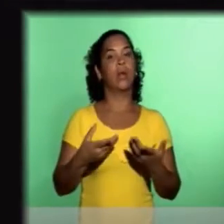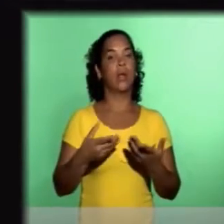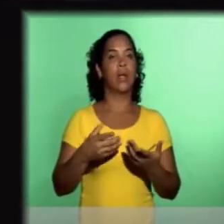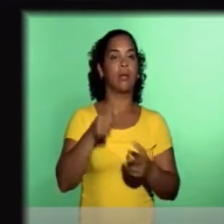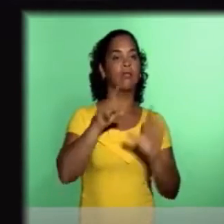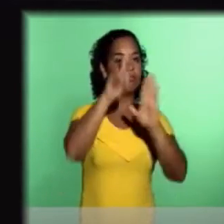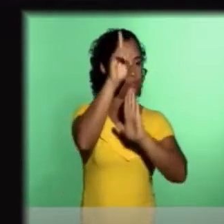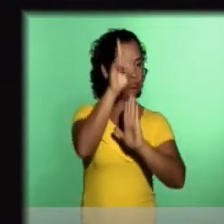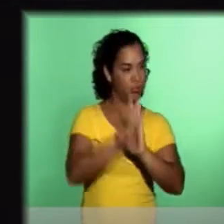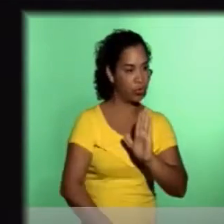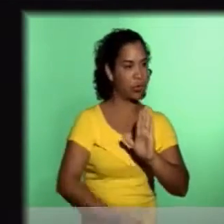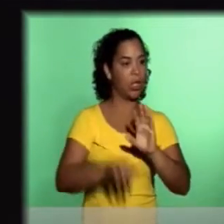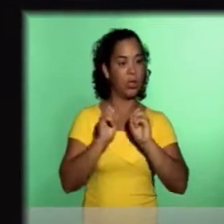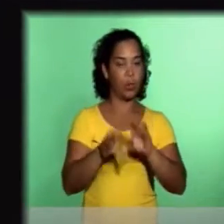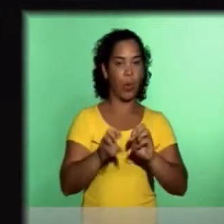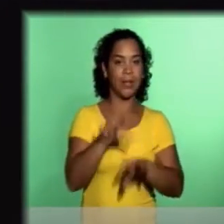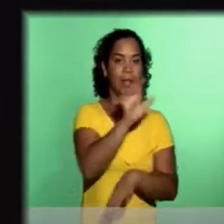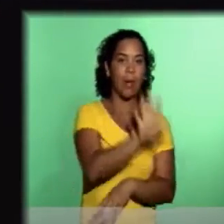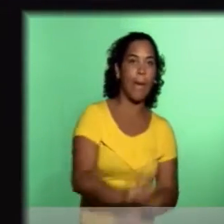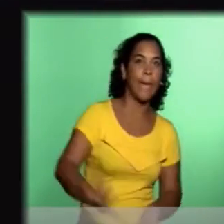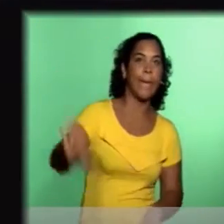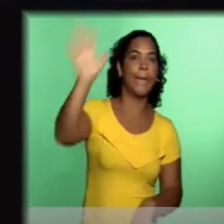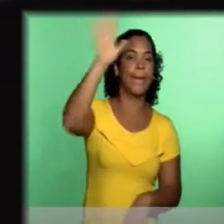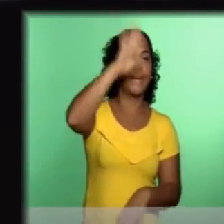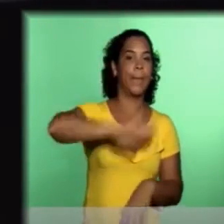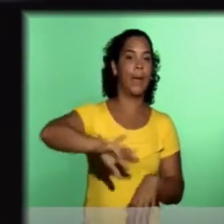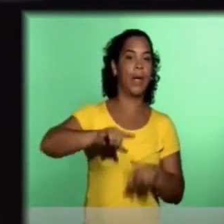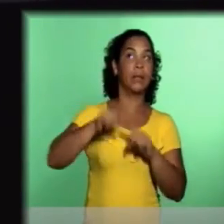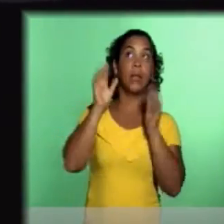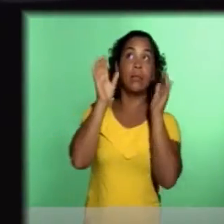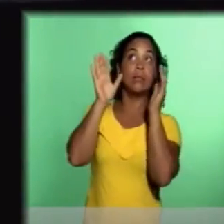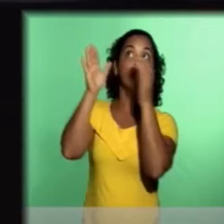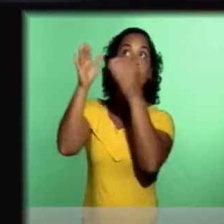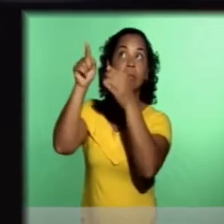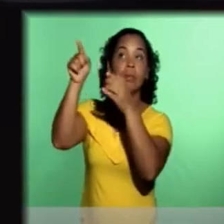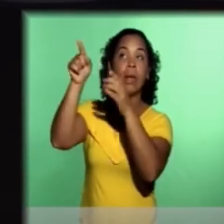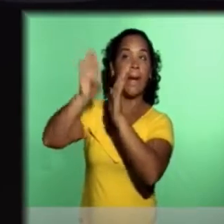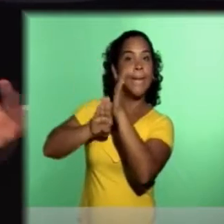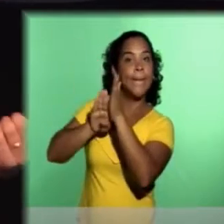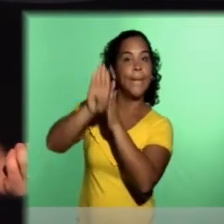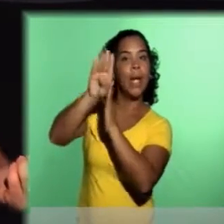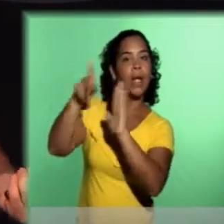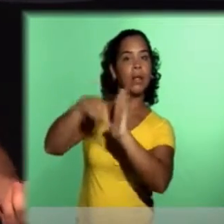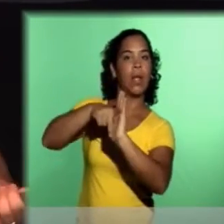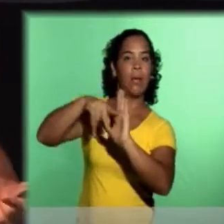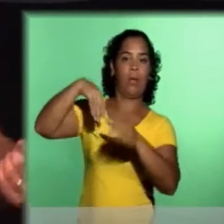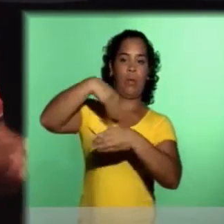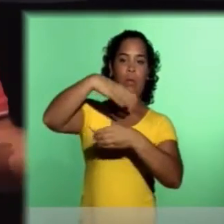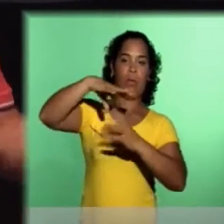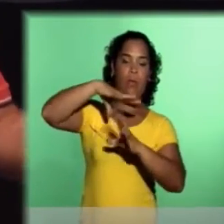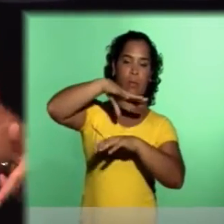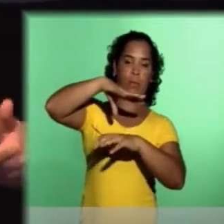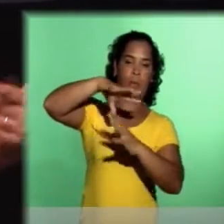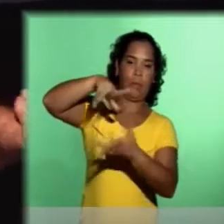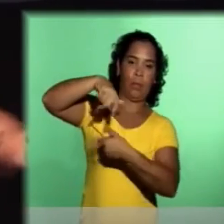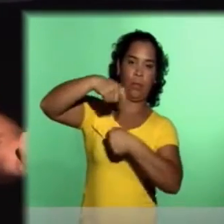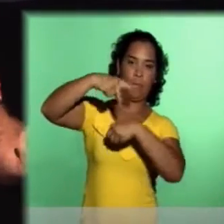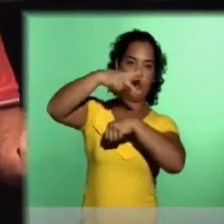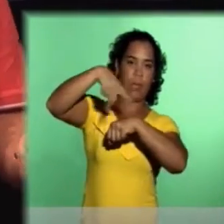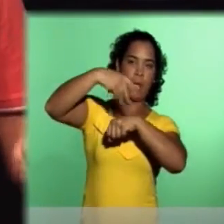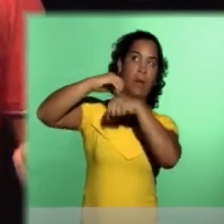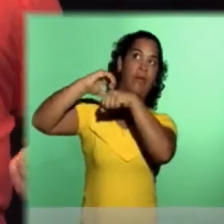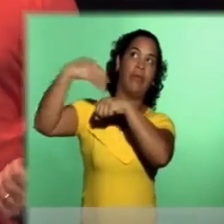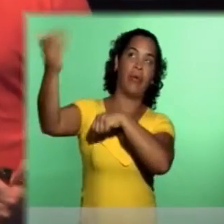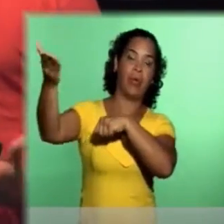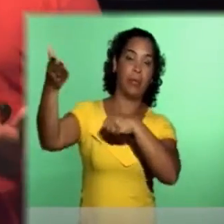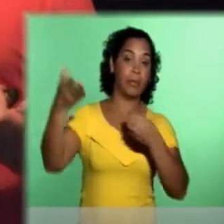quem acompanha as metas internacionais de educação pela sociedade civil. E depois, nesse processo agora da